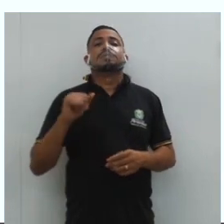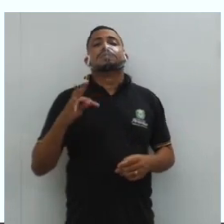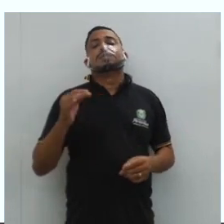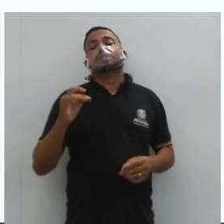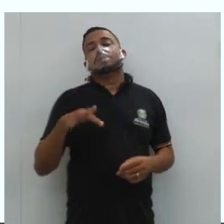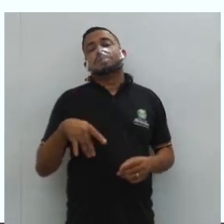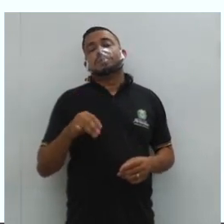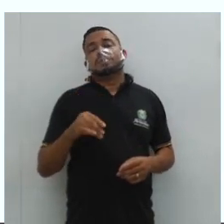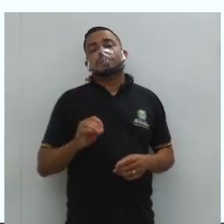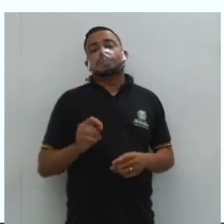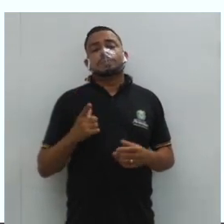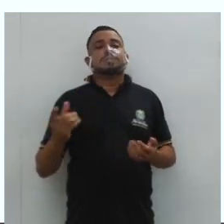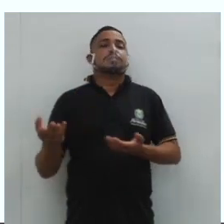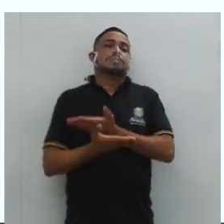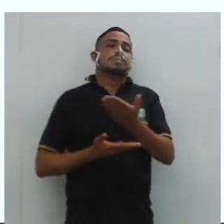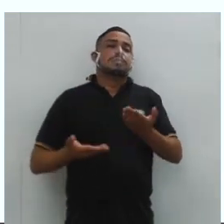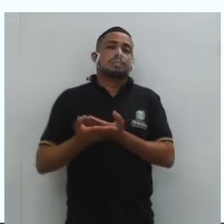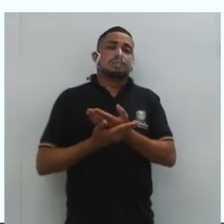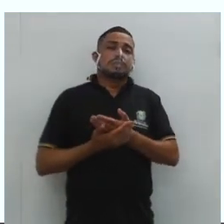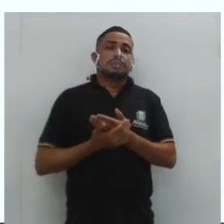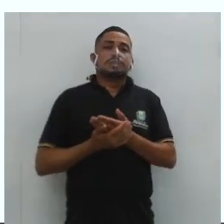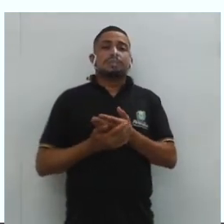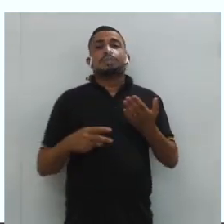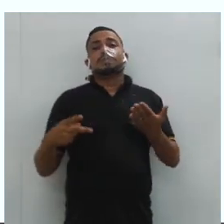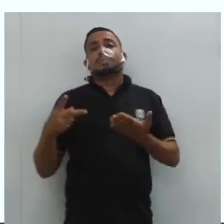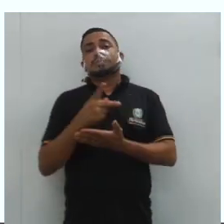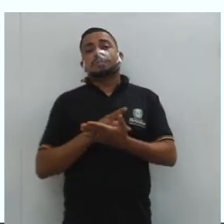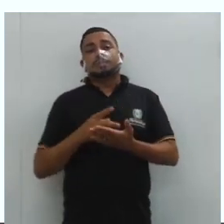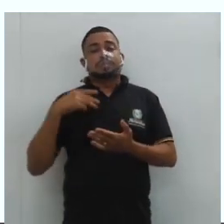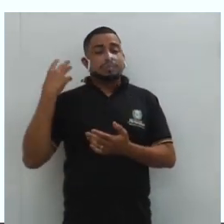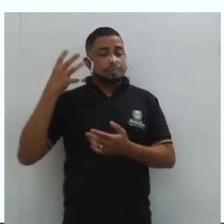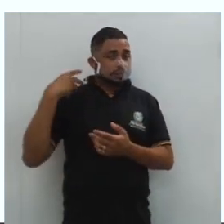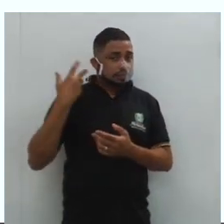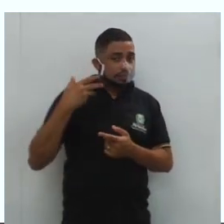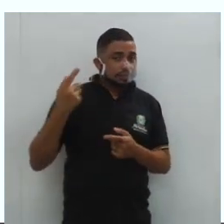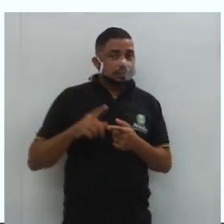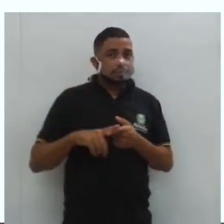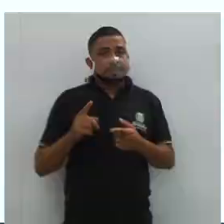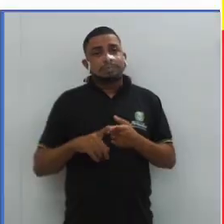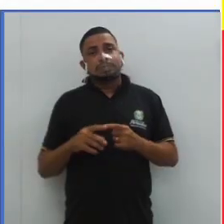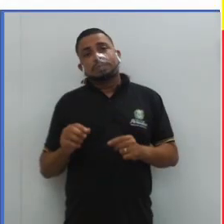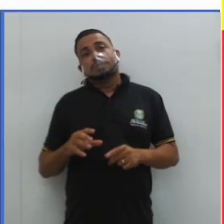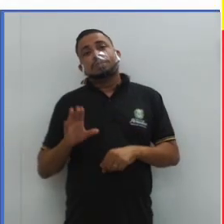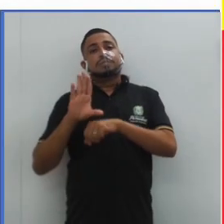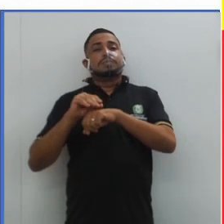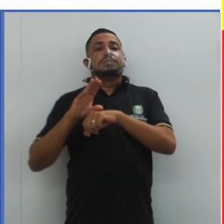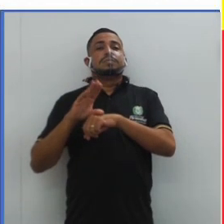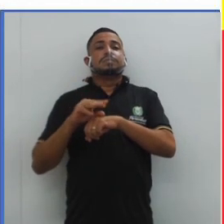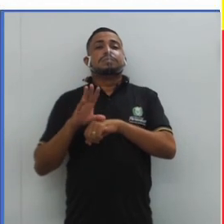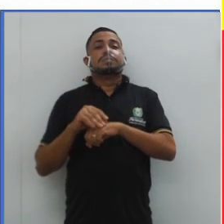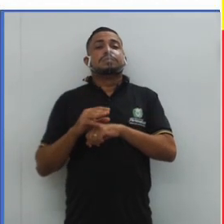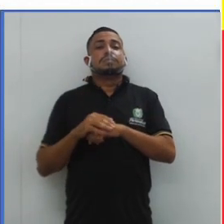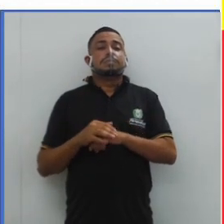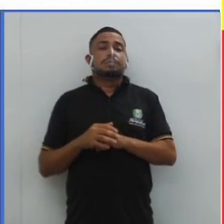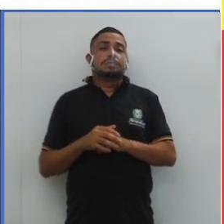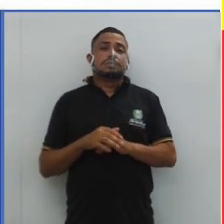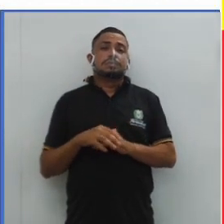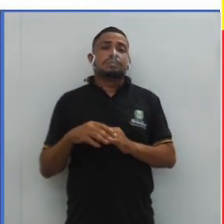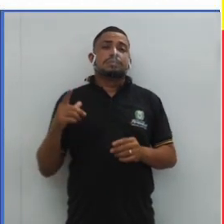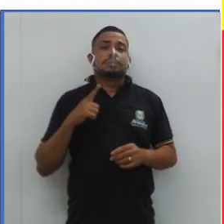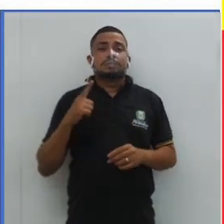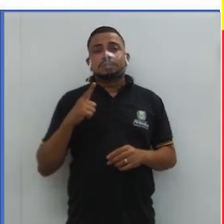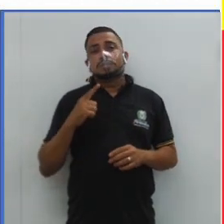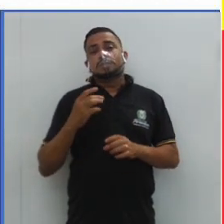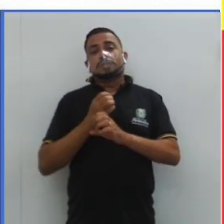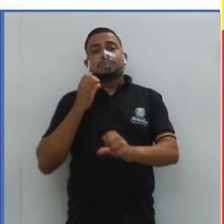chamado Vitafone para sincronizar a imagem e o som. Aí nessa foto que vocês estão vendo aí na imagem, né, é foto